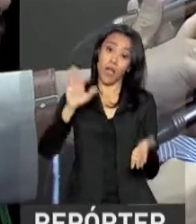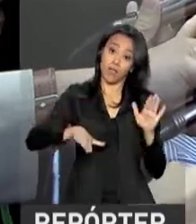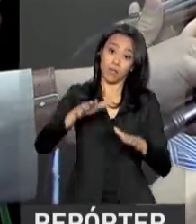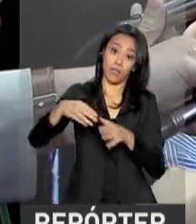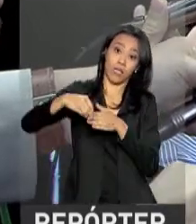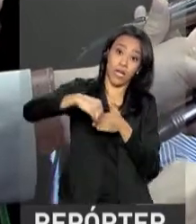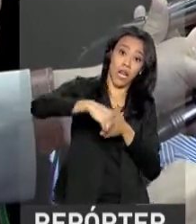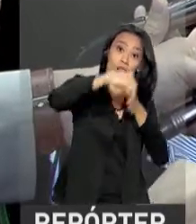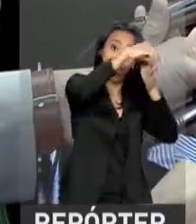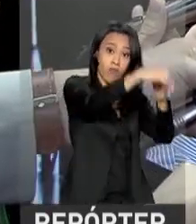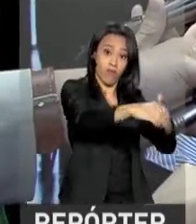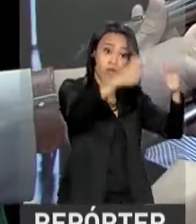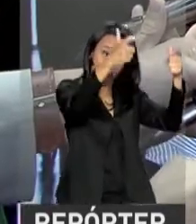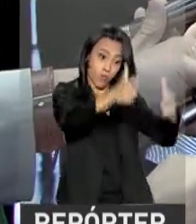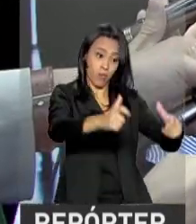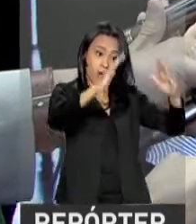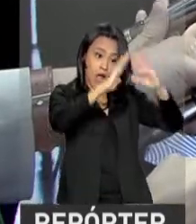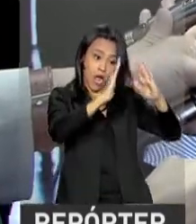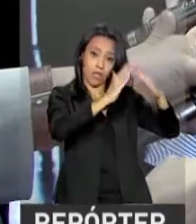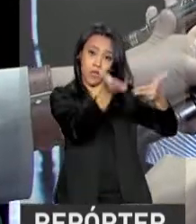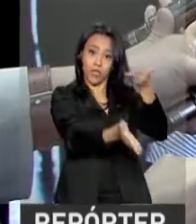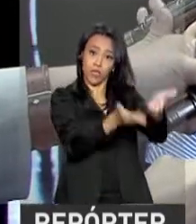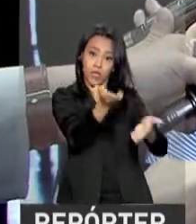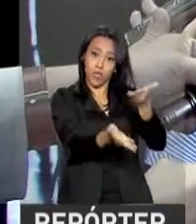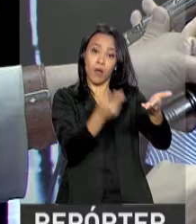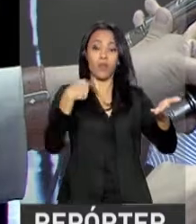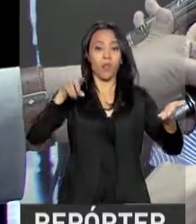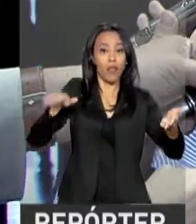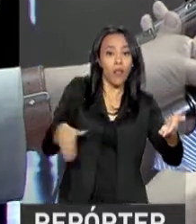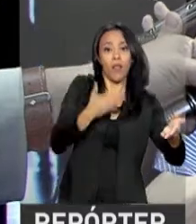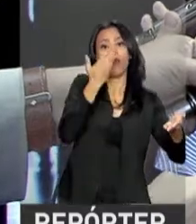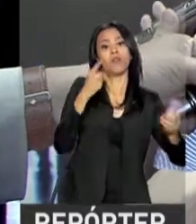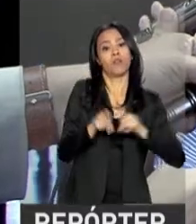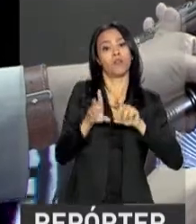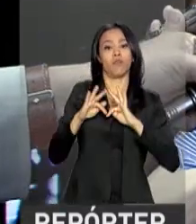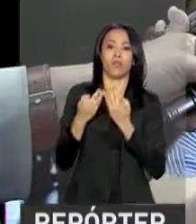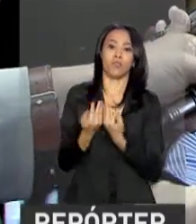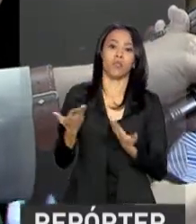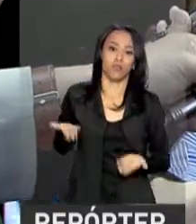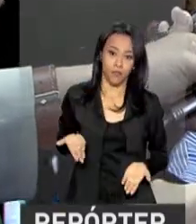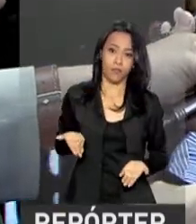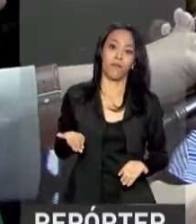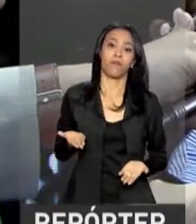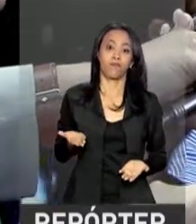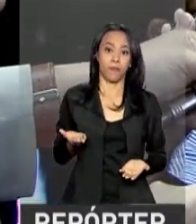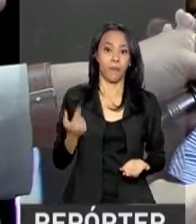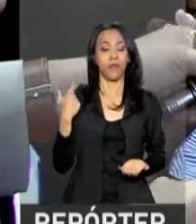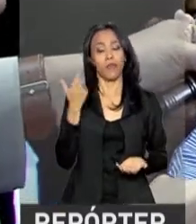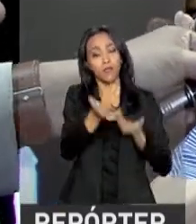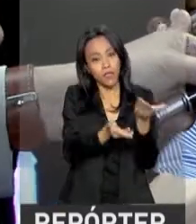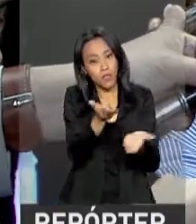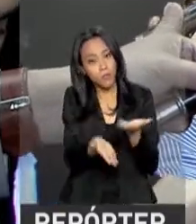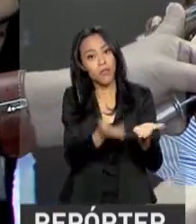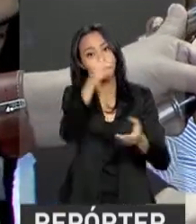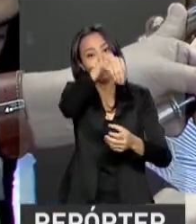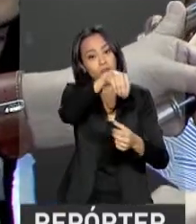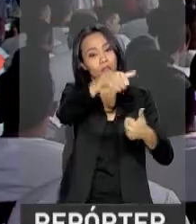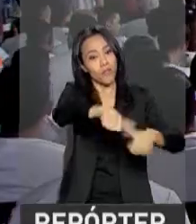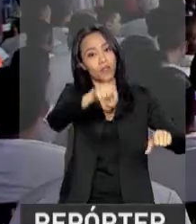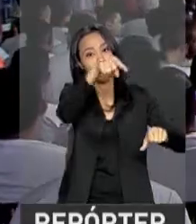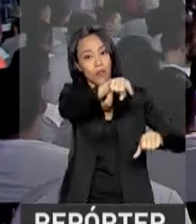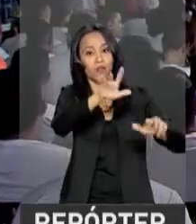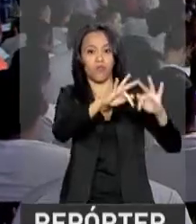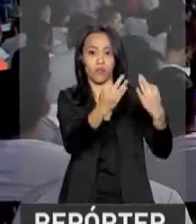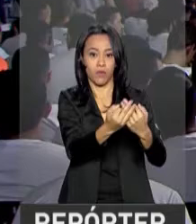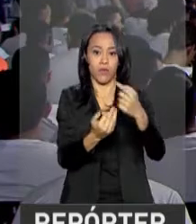porque reúne a família é o primeiro dado importante na comunidade terapêutica ela acolhe a família o tratamento é feito em família